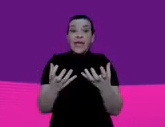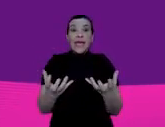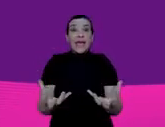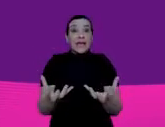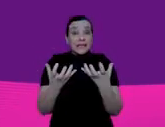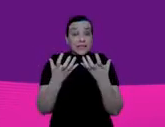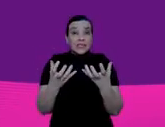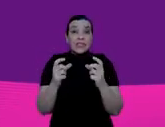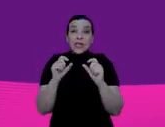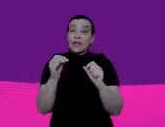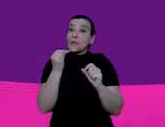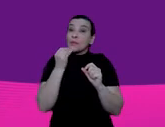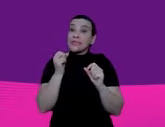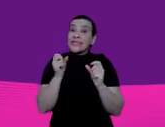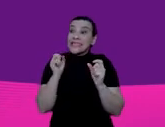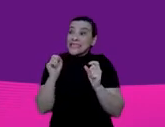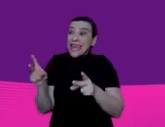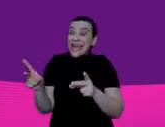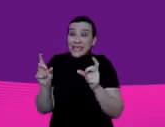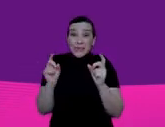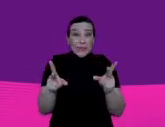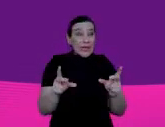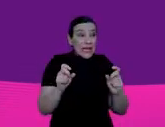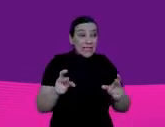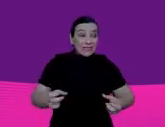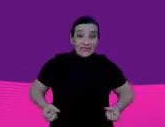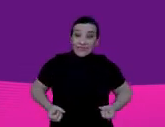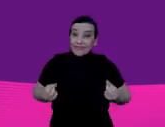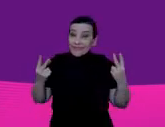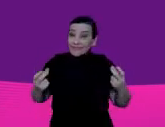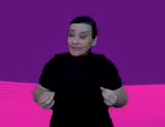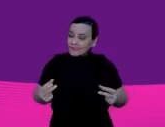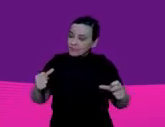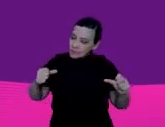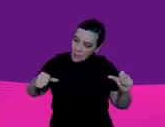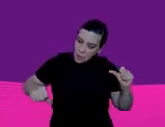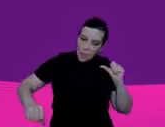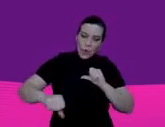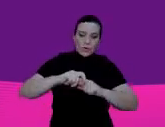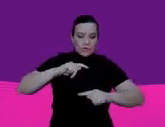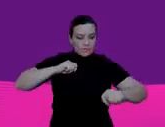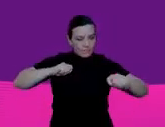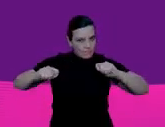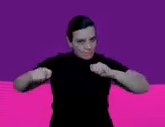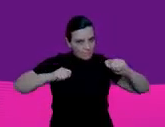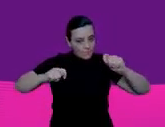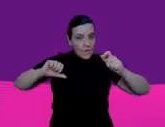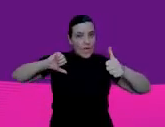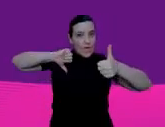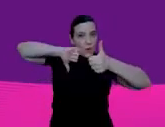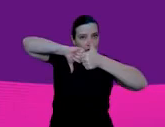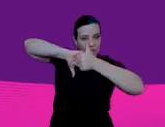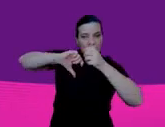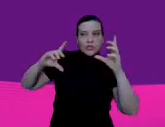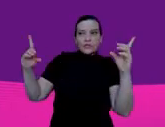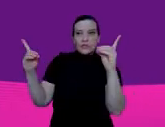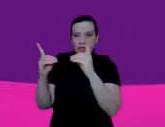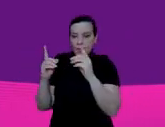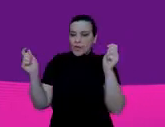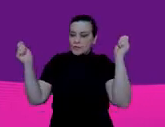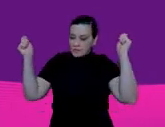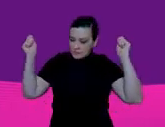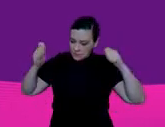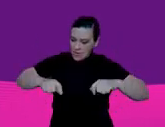gastos justamente melhorando a qualidade. Quando a gente melhora a nossa acurácia, quando a gente melhora o nosso tratamento, é claro que impacta isso em